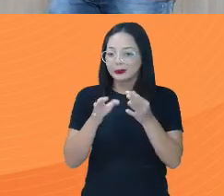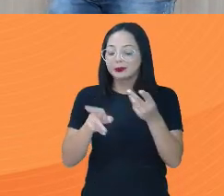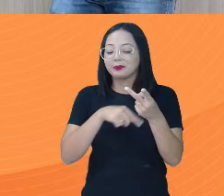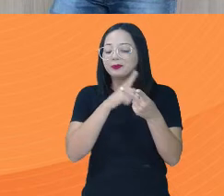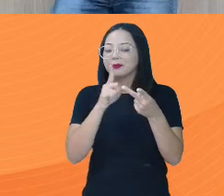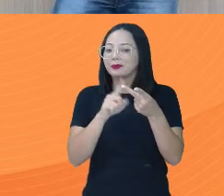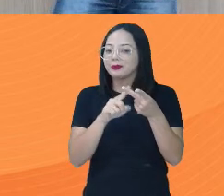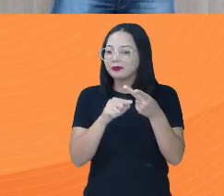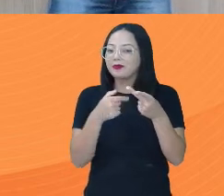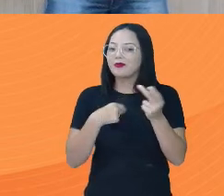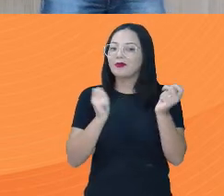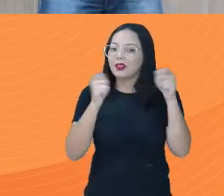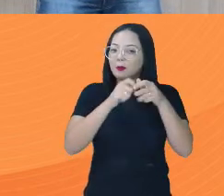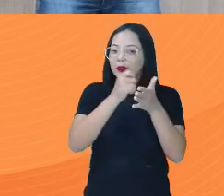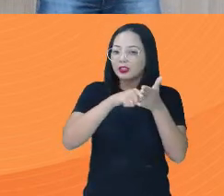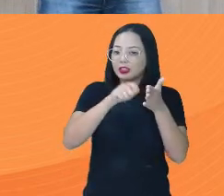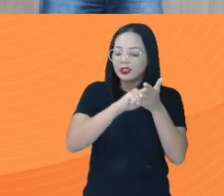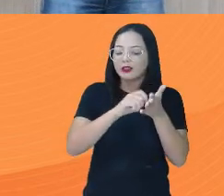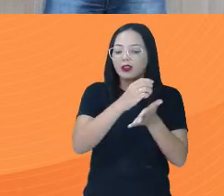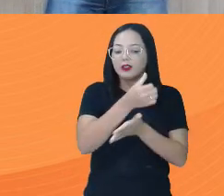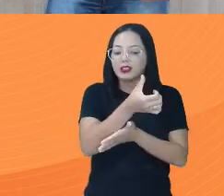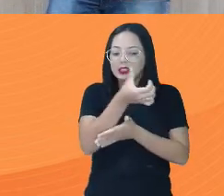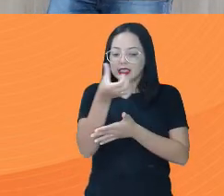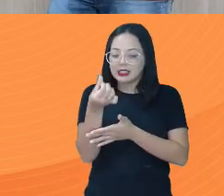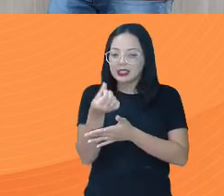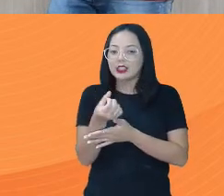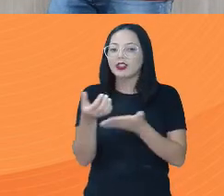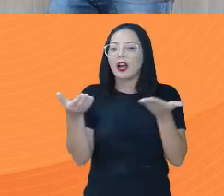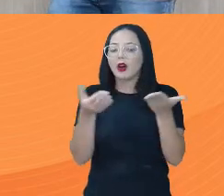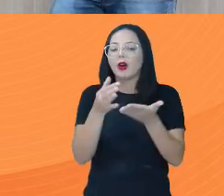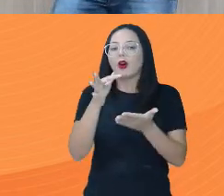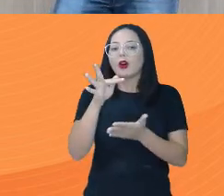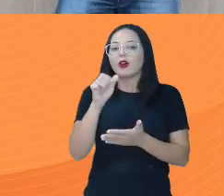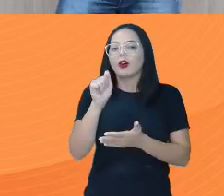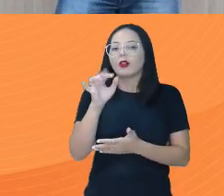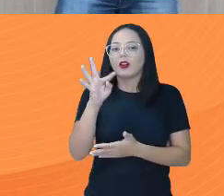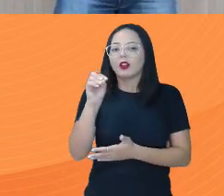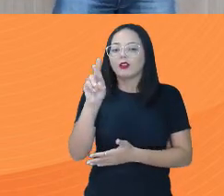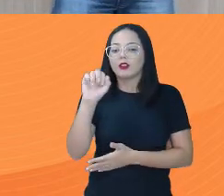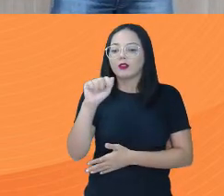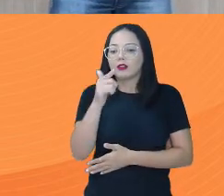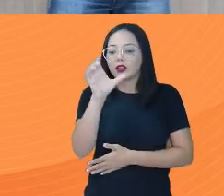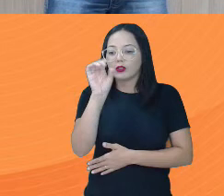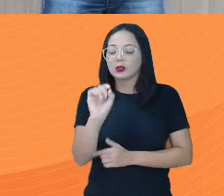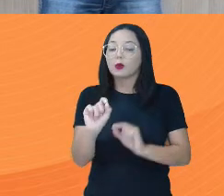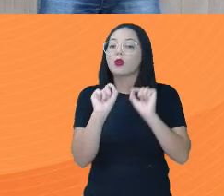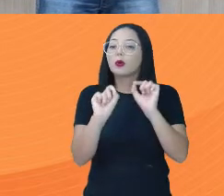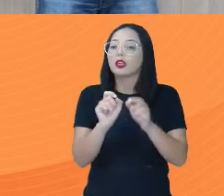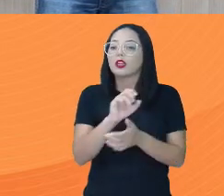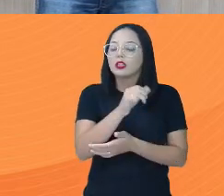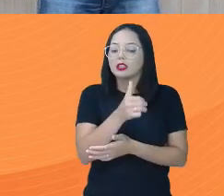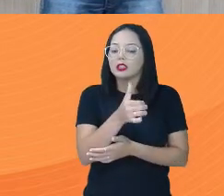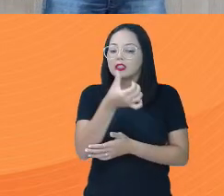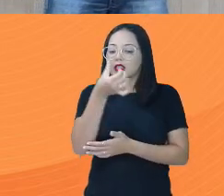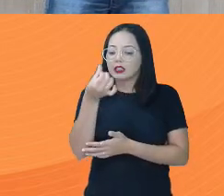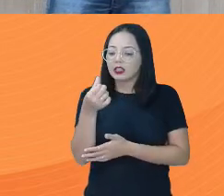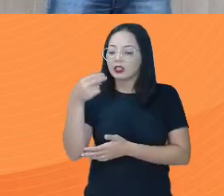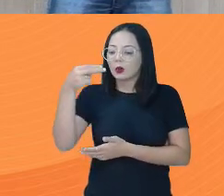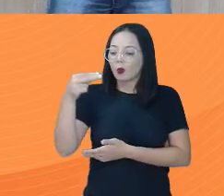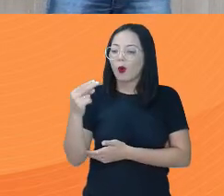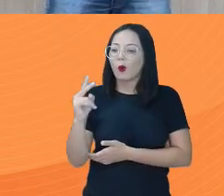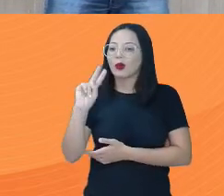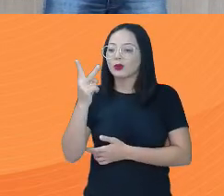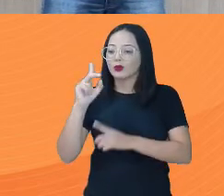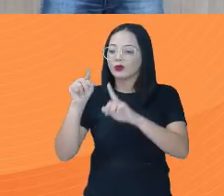Próxima forma que eu posso escrever o 16 em forma de fatoração. Eu posso escrever aí, ó, que o 16 é igual a